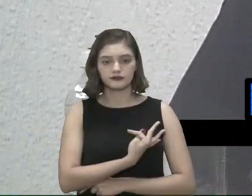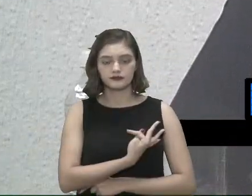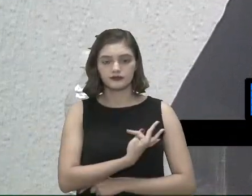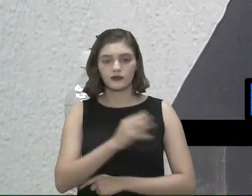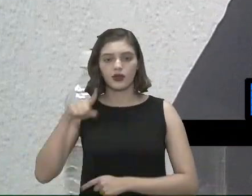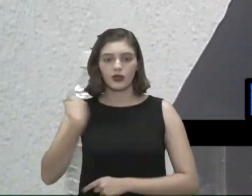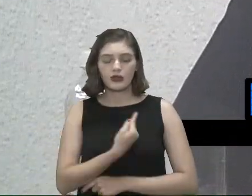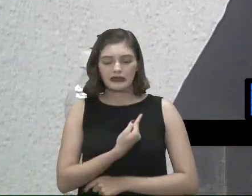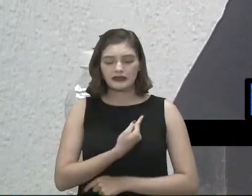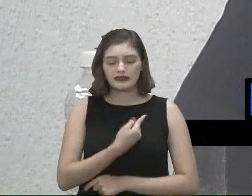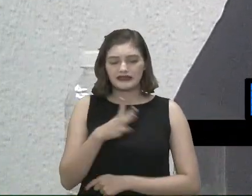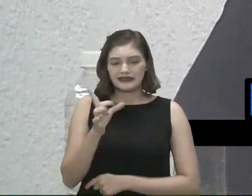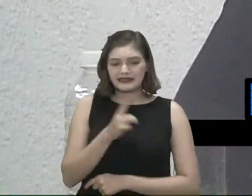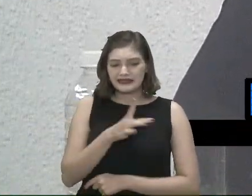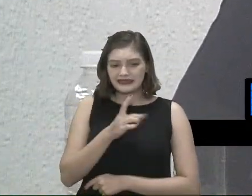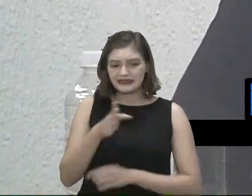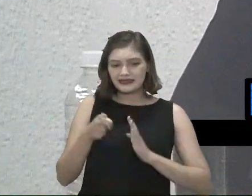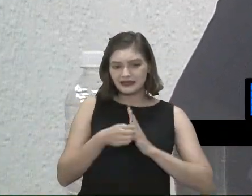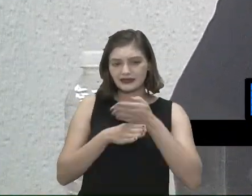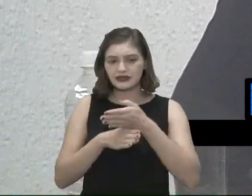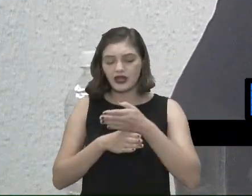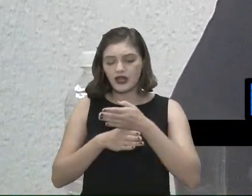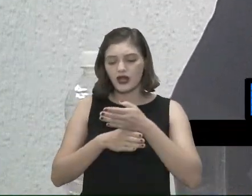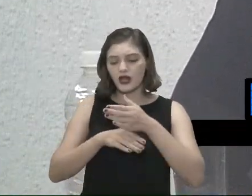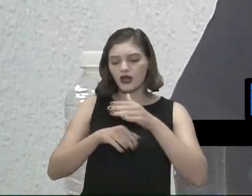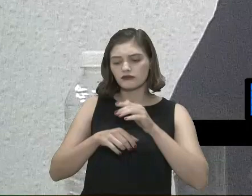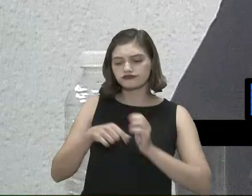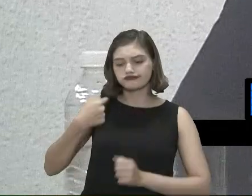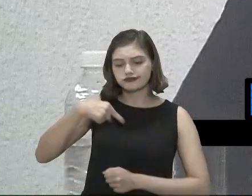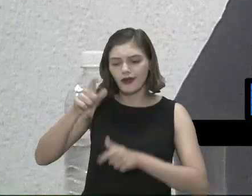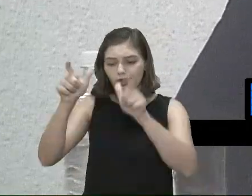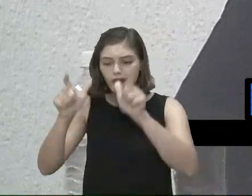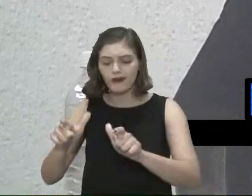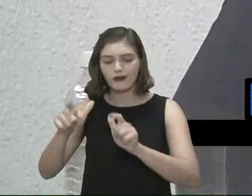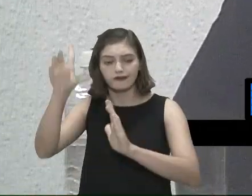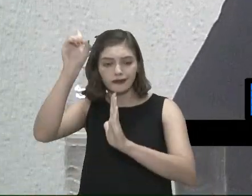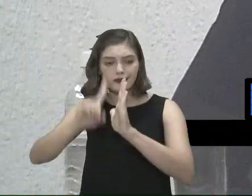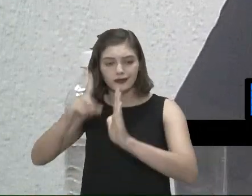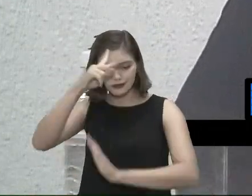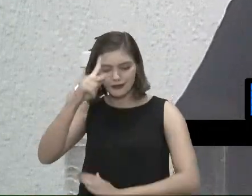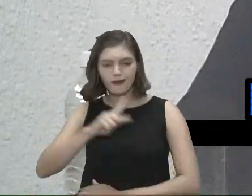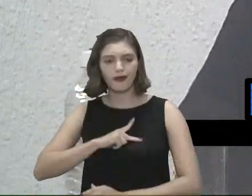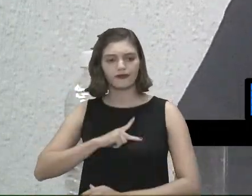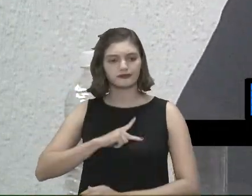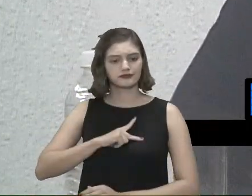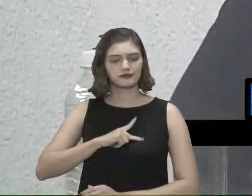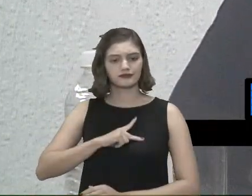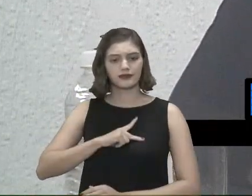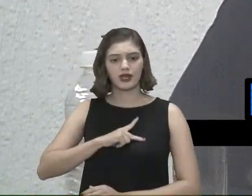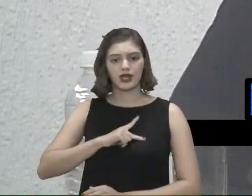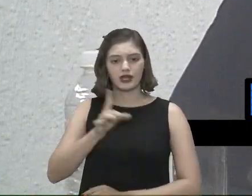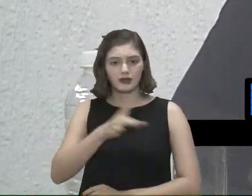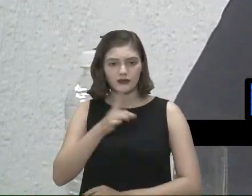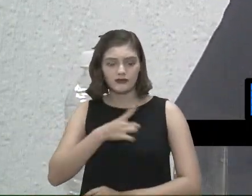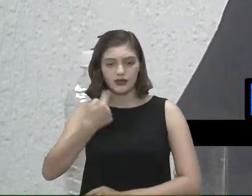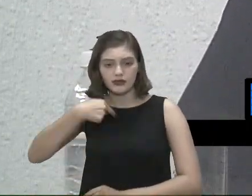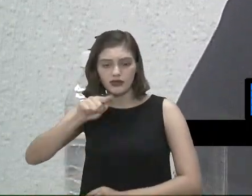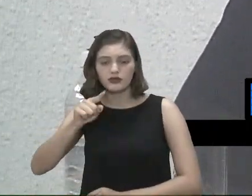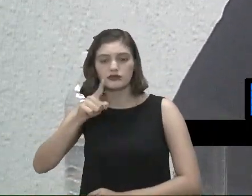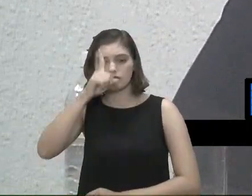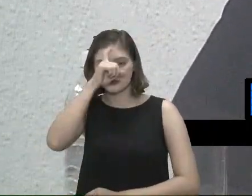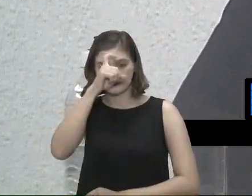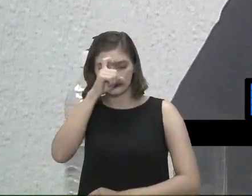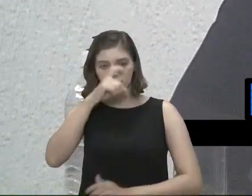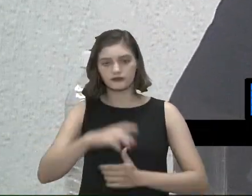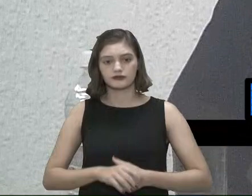temos medo de acessar e de ir a lugares que não são direito. Nós temos medo de ir a hospitais, nós temos medo